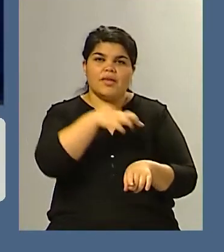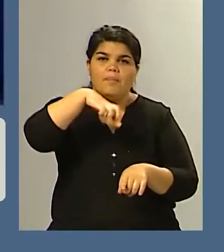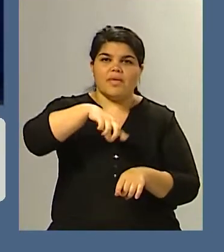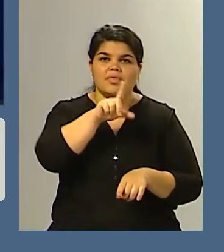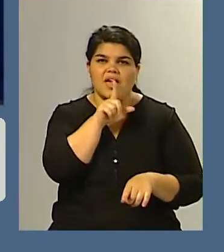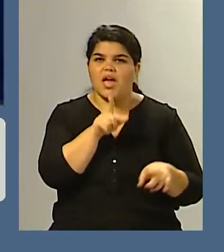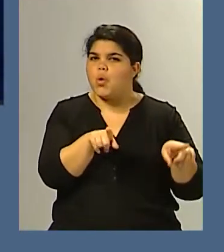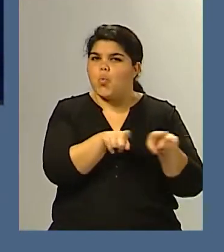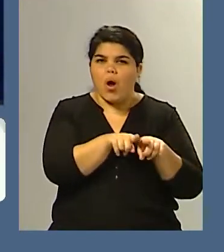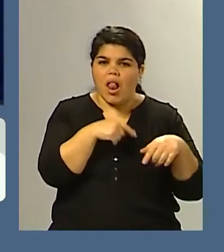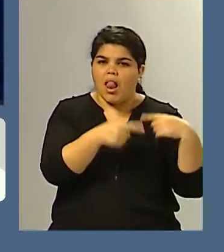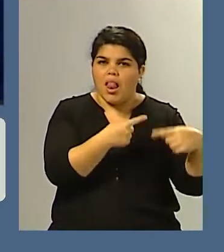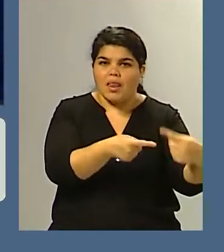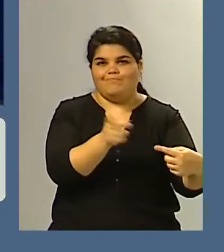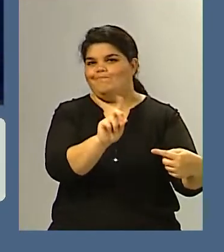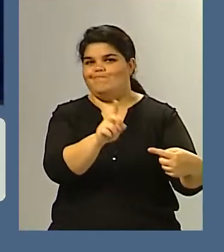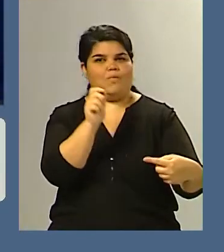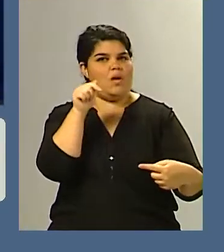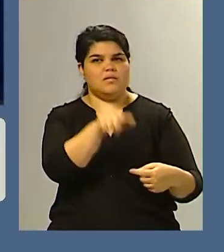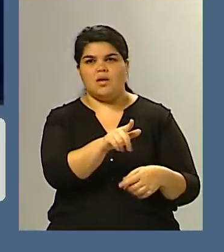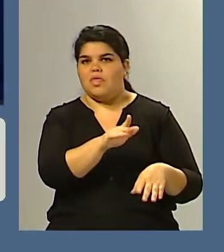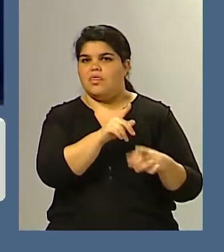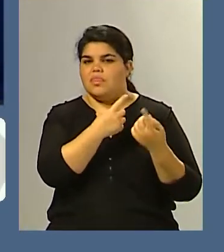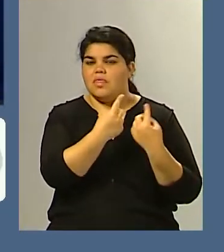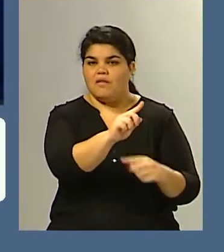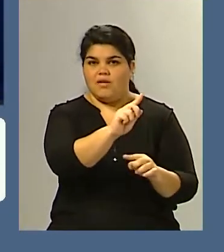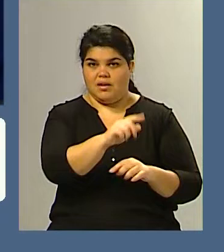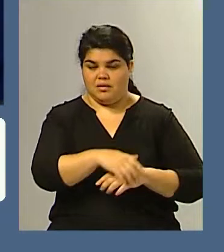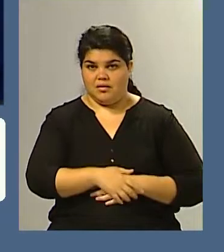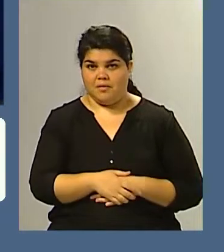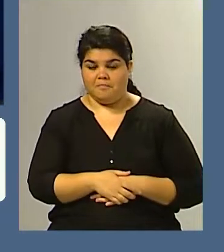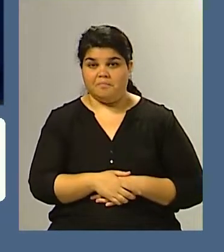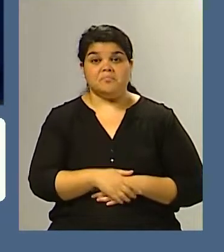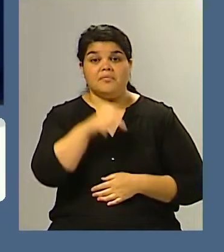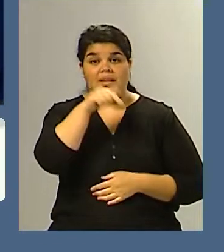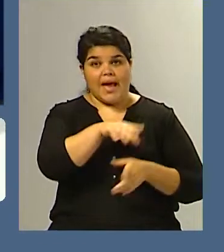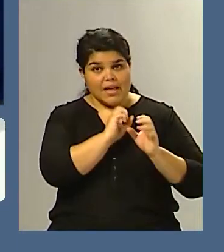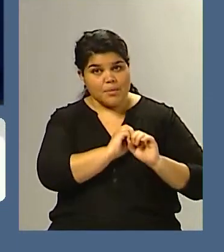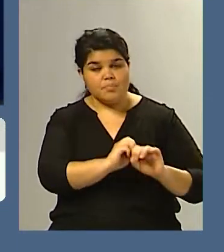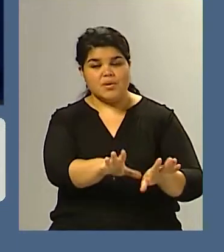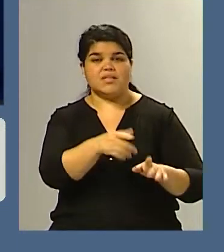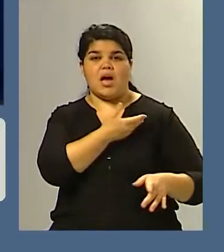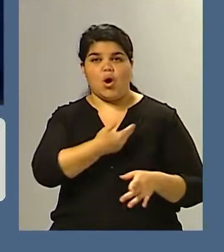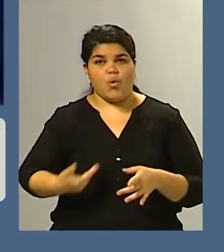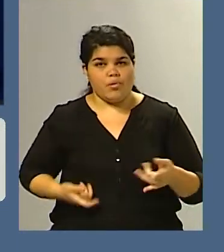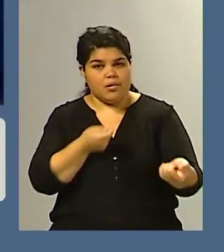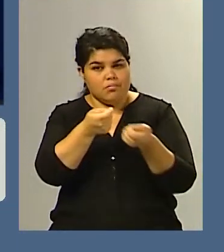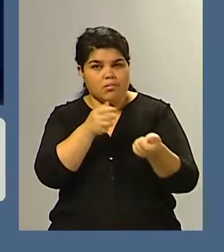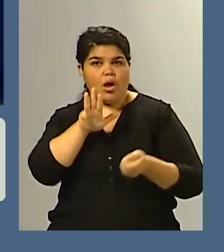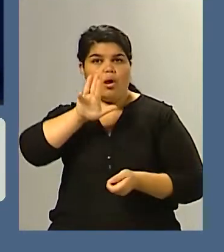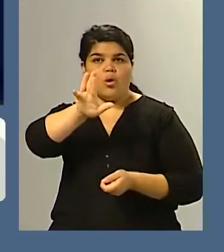amplo, e creio que desde aí que se vai construir a governabilidade para que Lula pueda aprovar